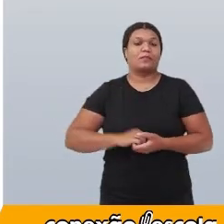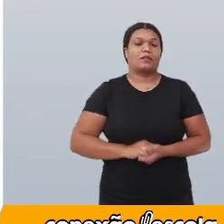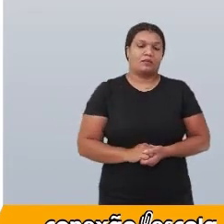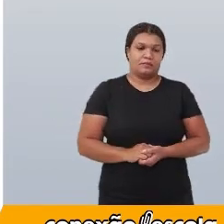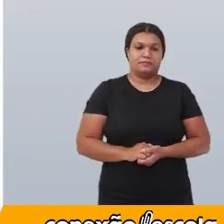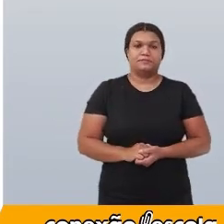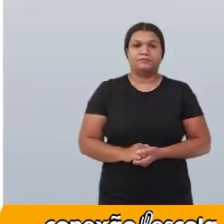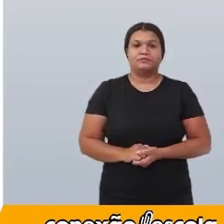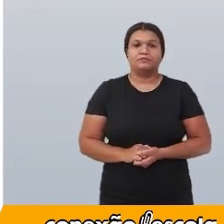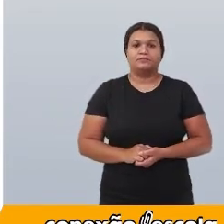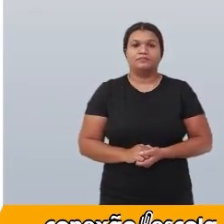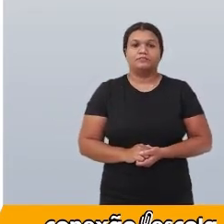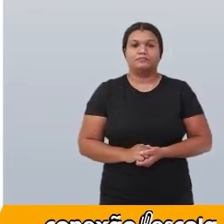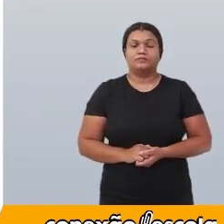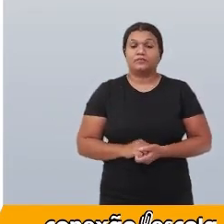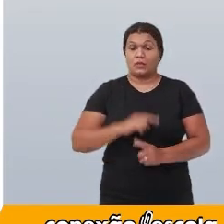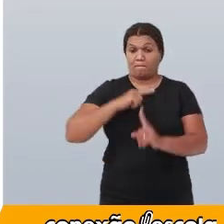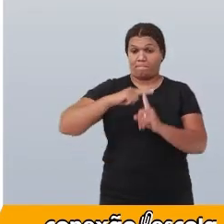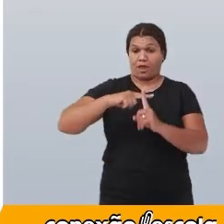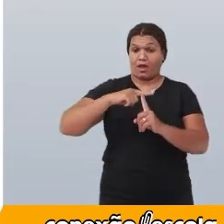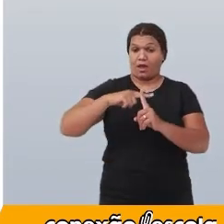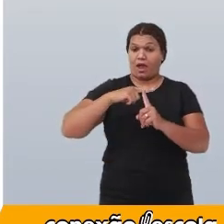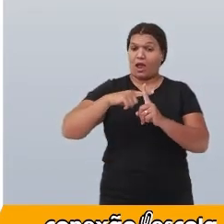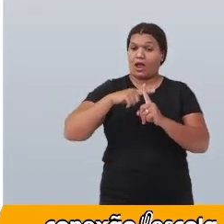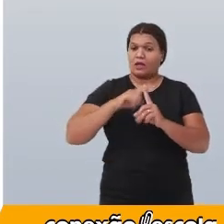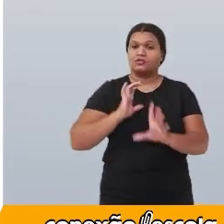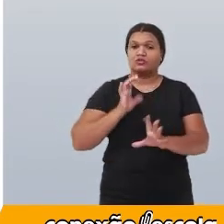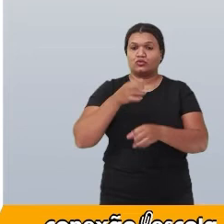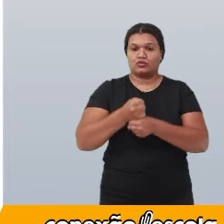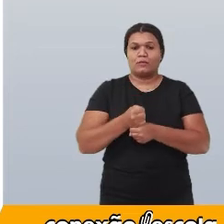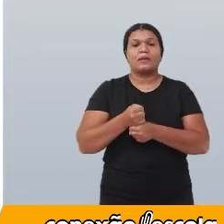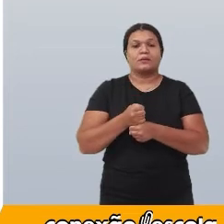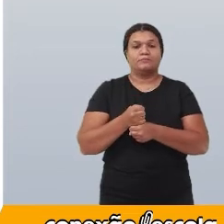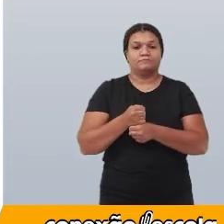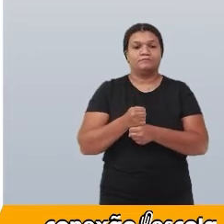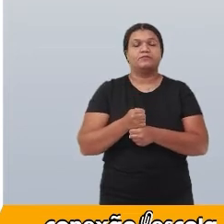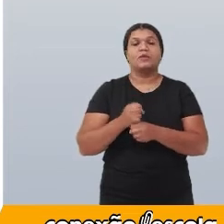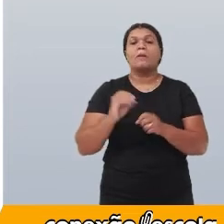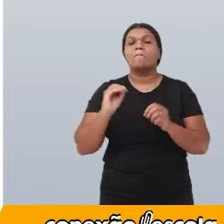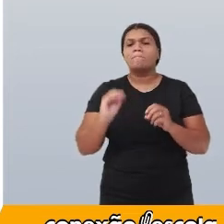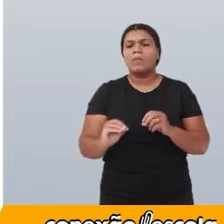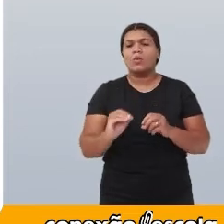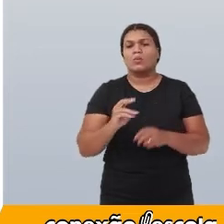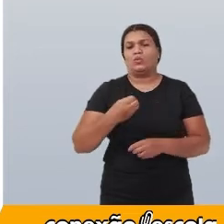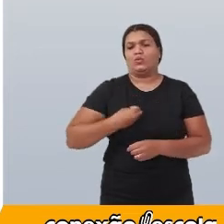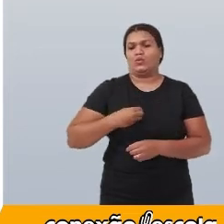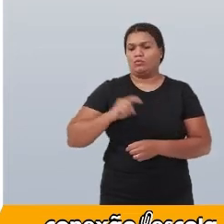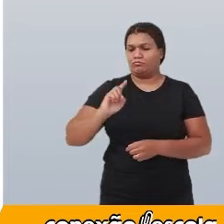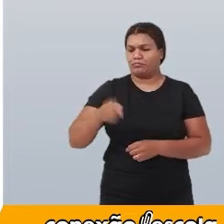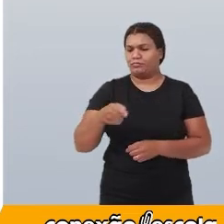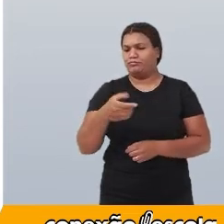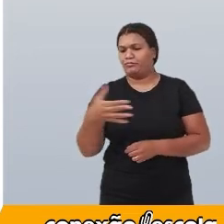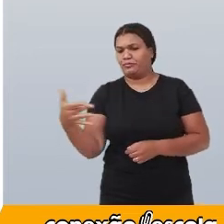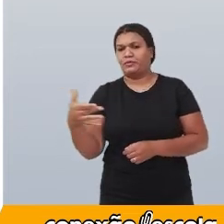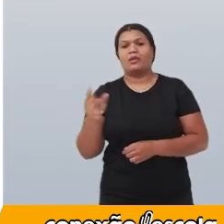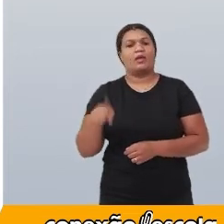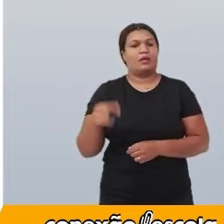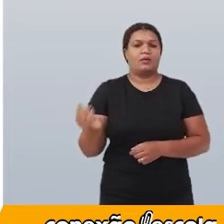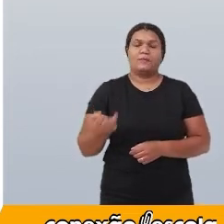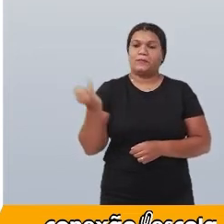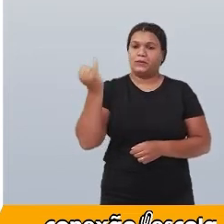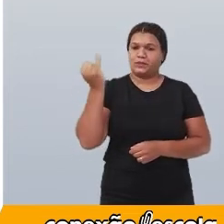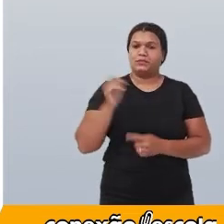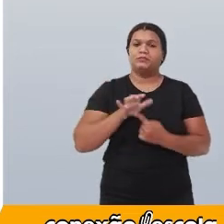175,50. Nas adições de números decimais, é importante destacar que, de uma